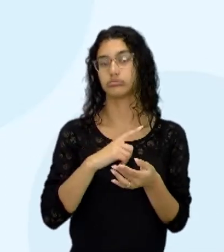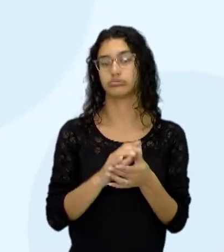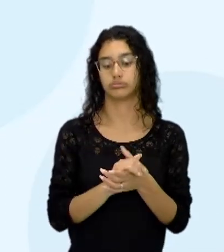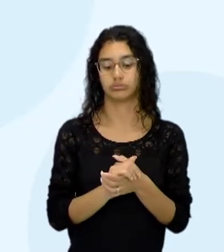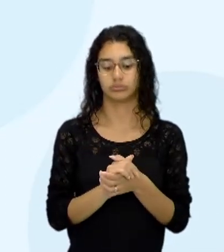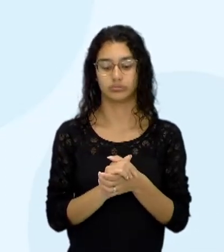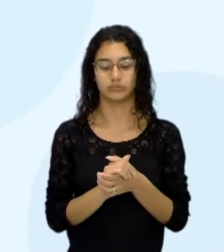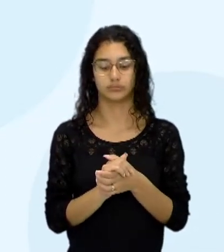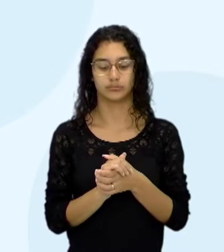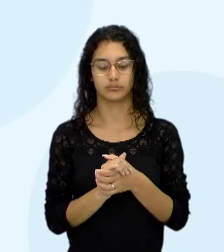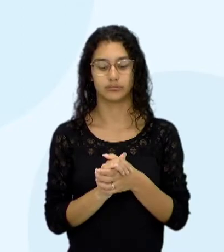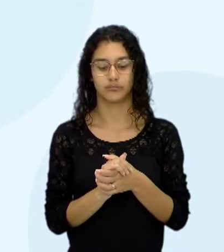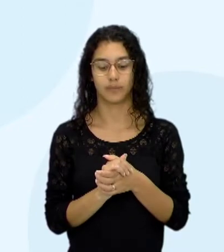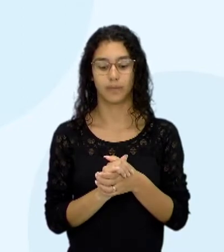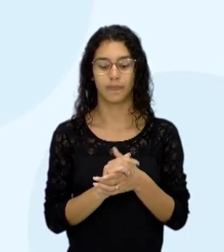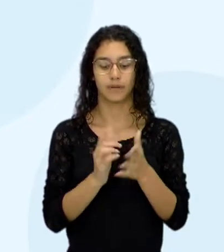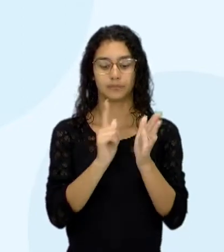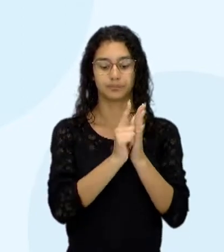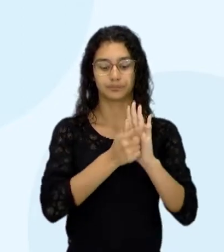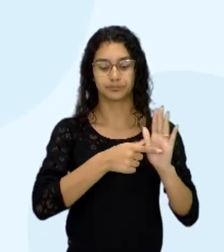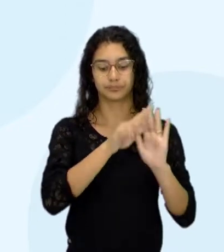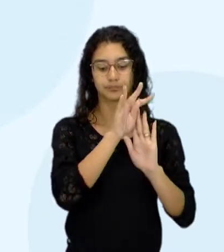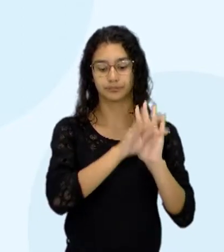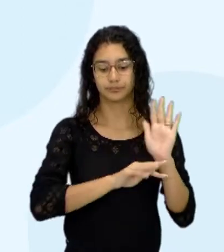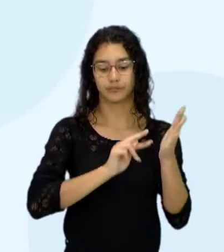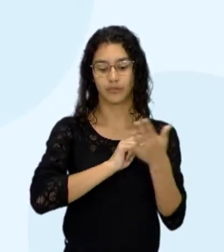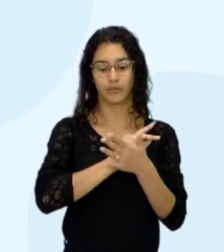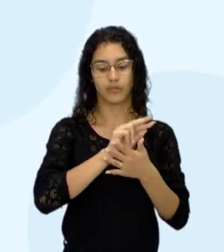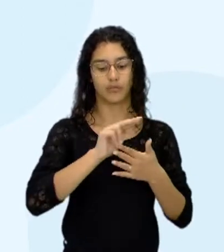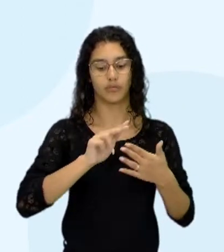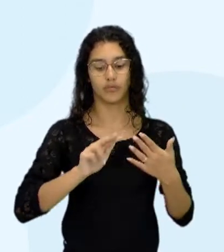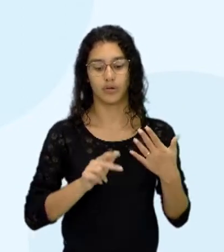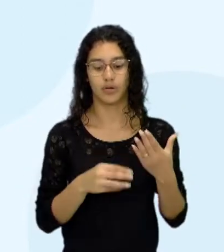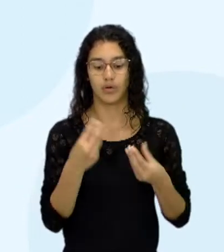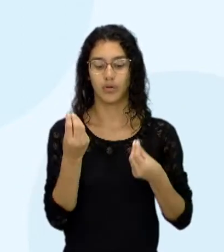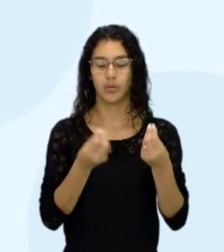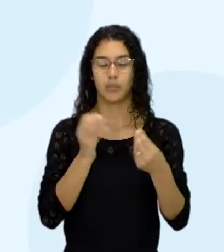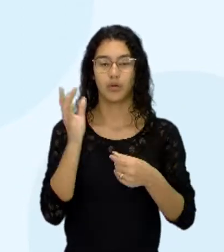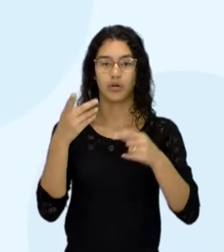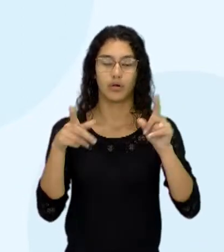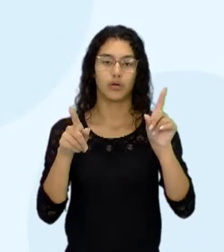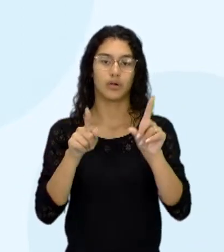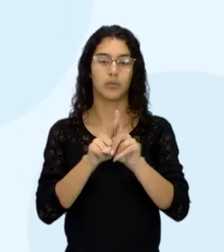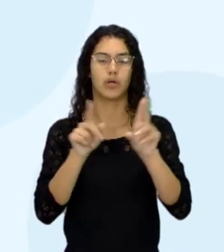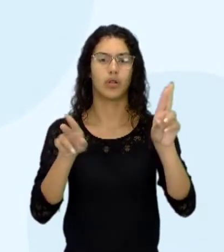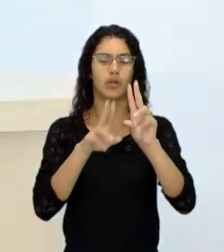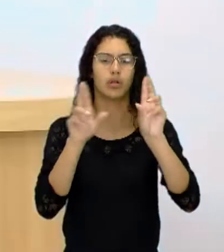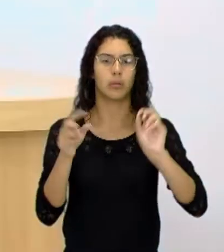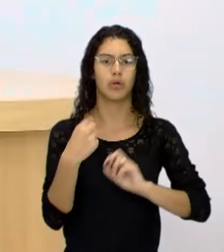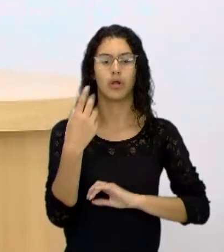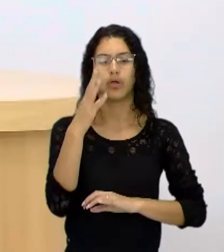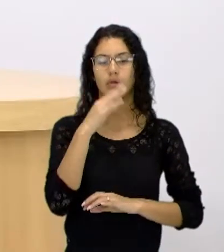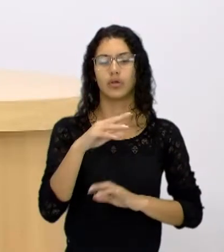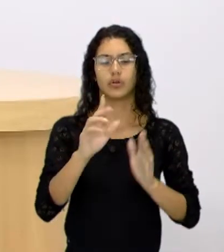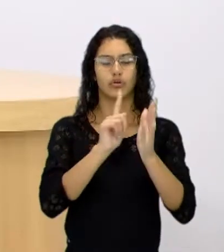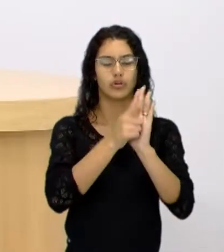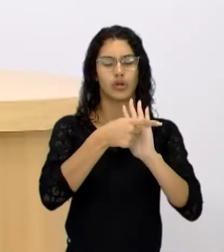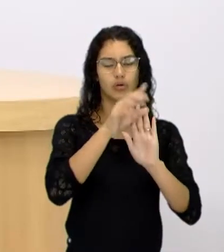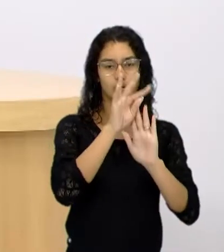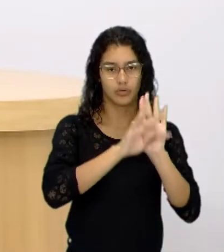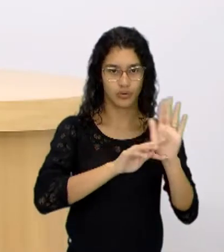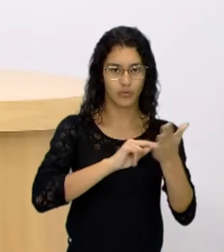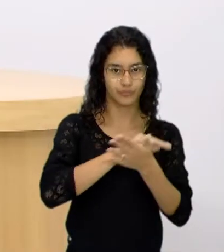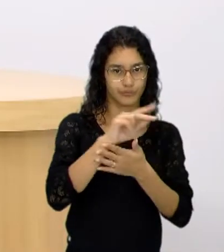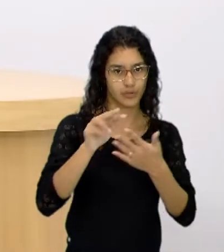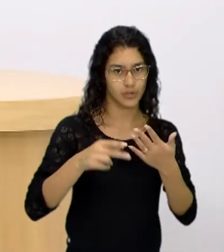mídia. E os gêneros textuais diversos, e como eles interferem na abordagem do tema. Quando a gente fala de gêneros textuais diversos,